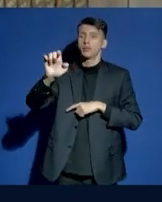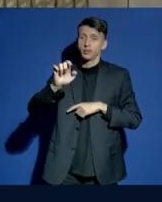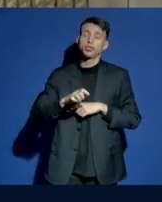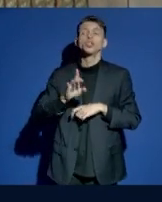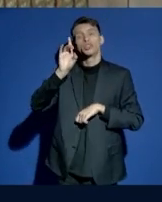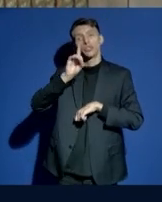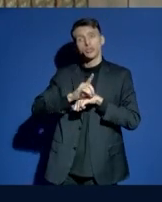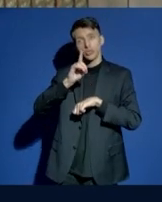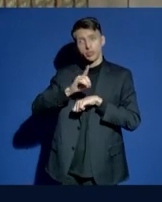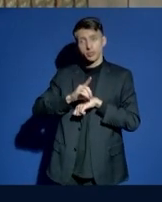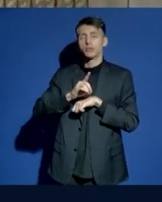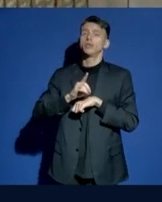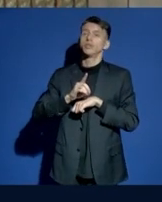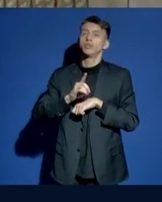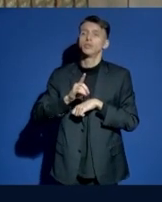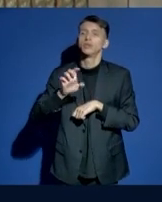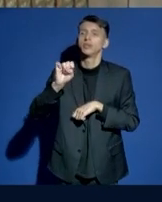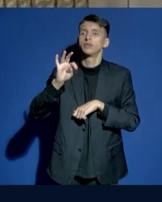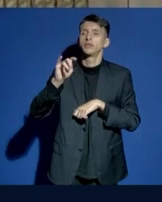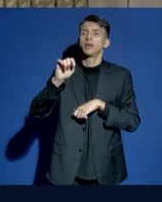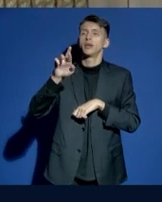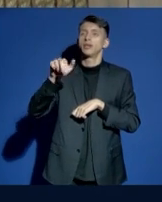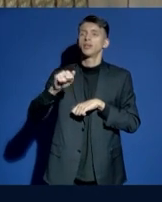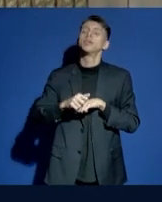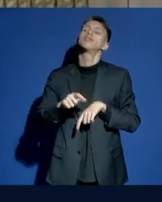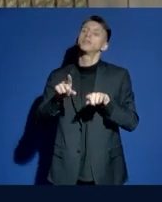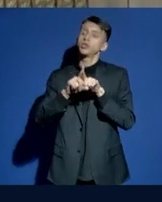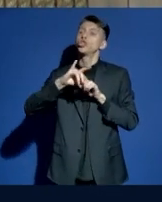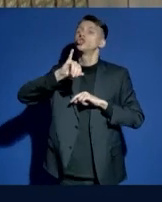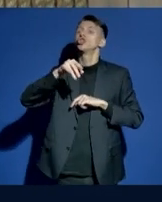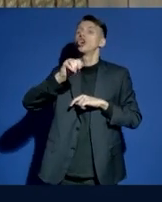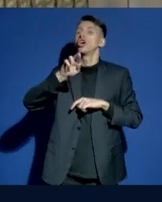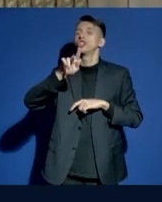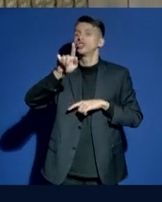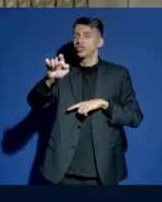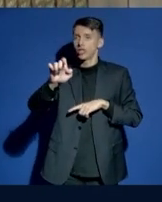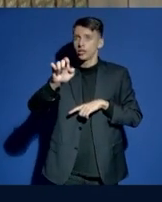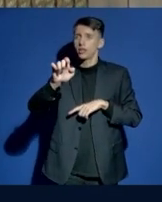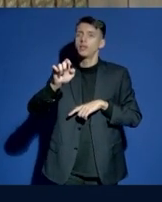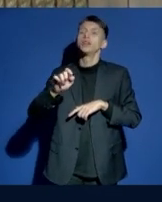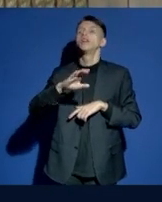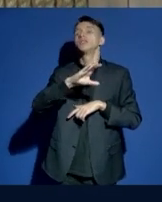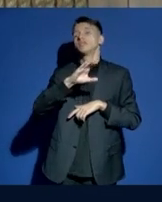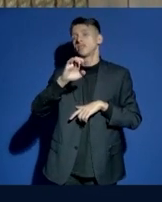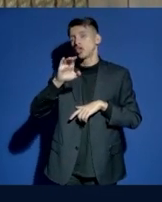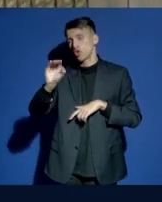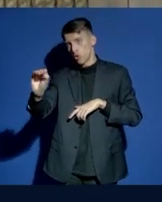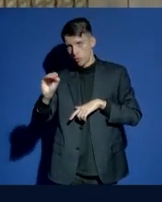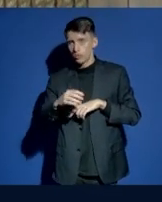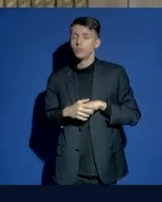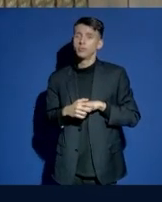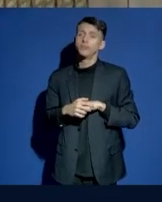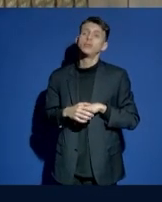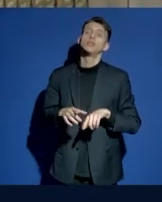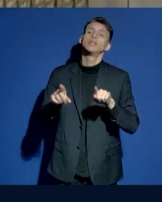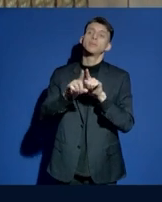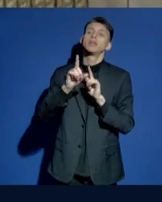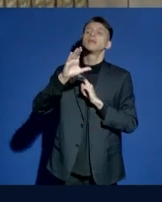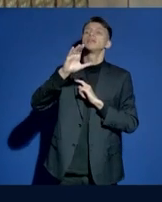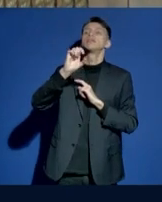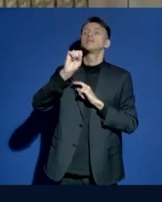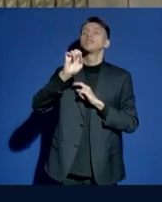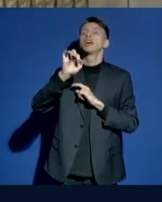diretora da Stara Jorge Vital CEO da fucking Denis Alves e Sérgio